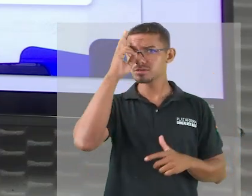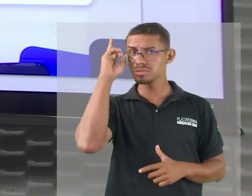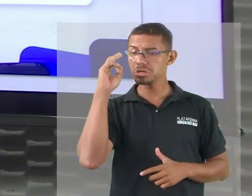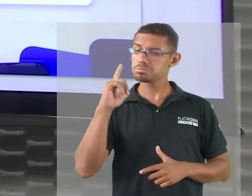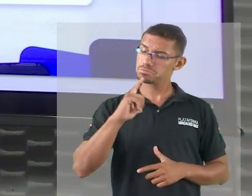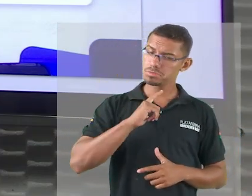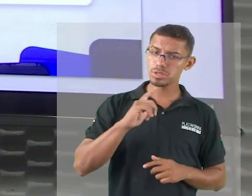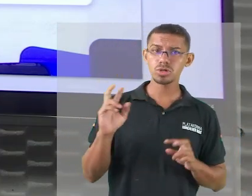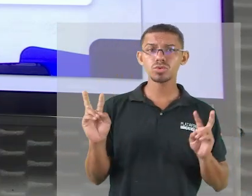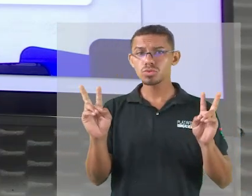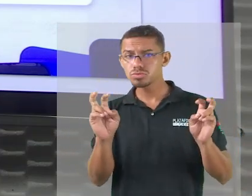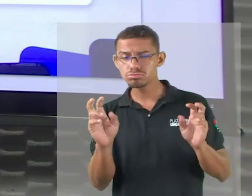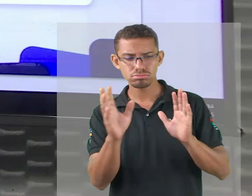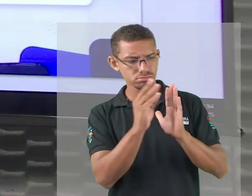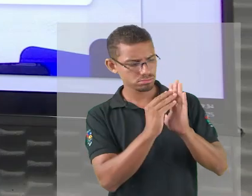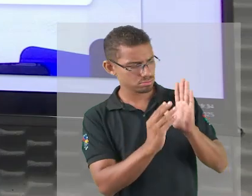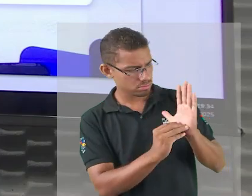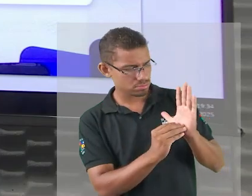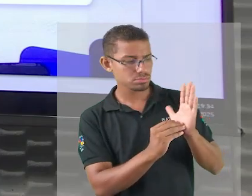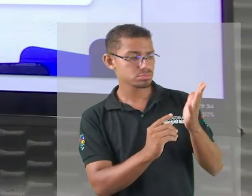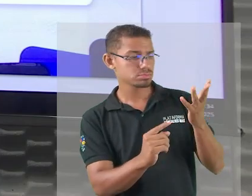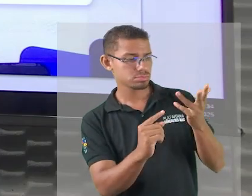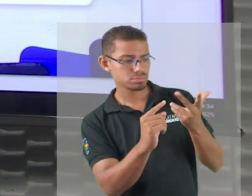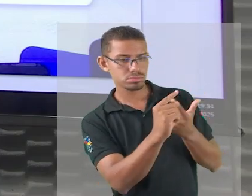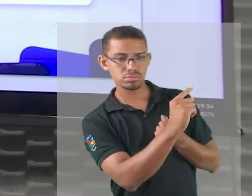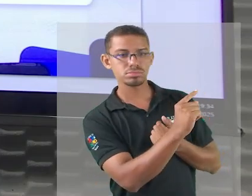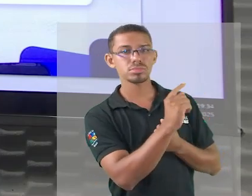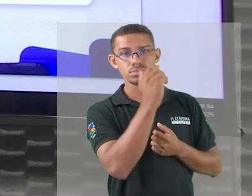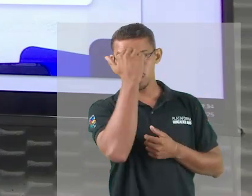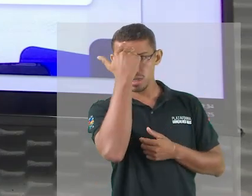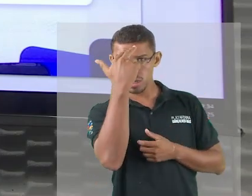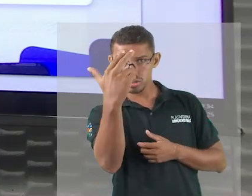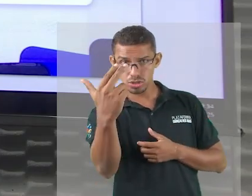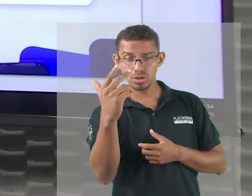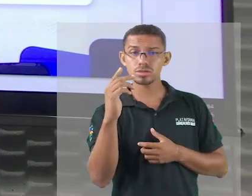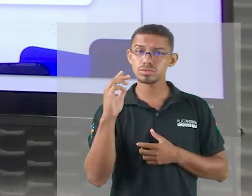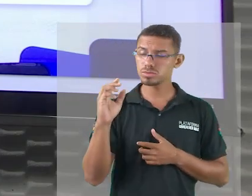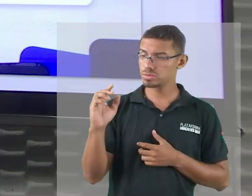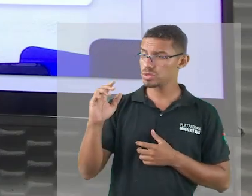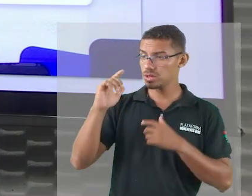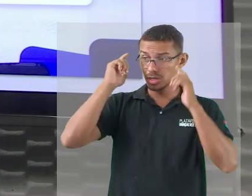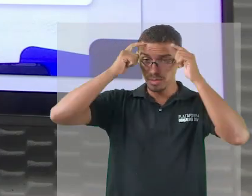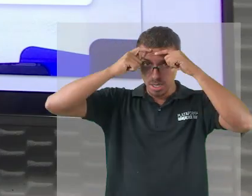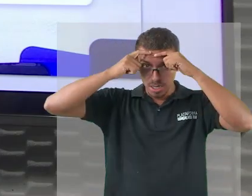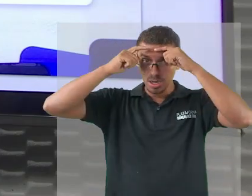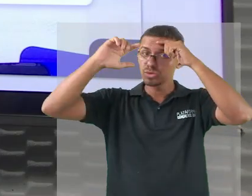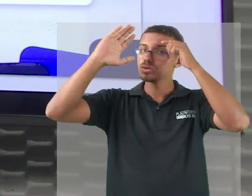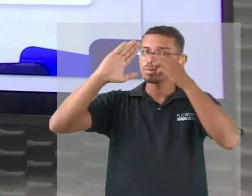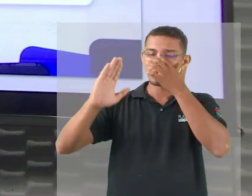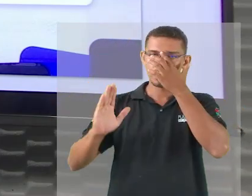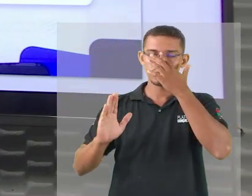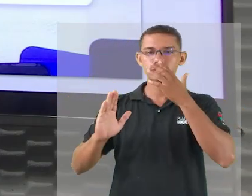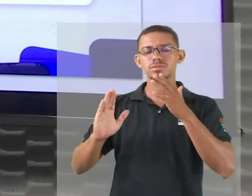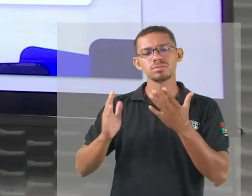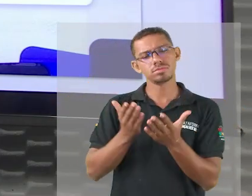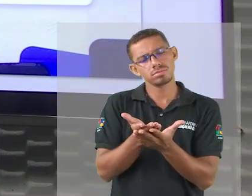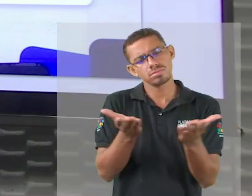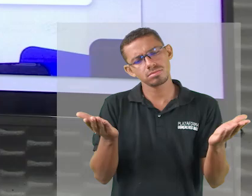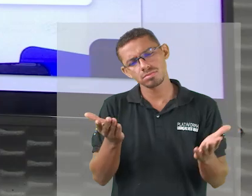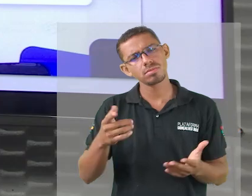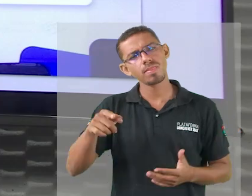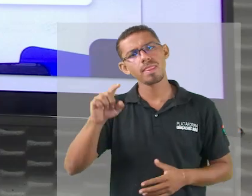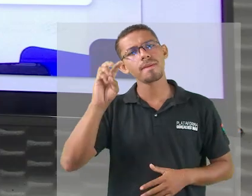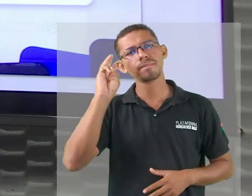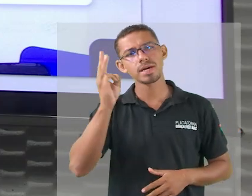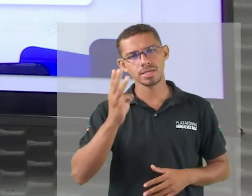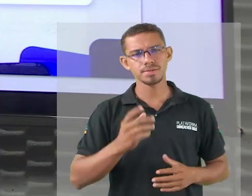pode pegar um aspecto da história imperial do Brasil e chegar aqui, por exemplo, no